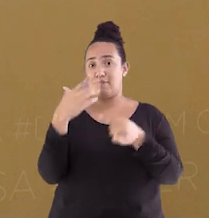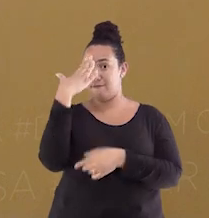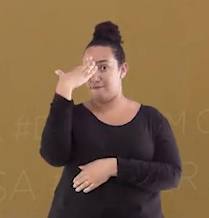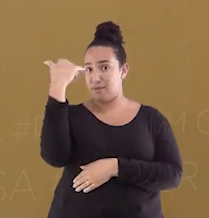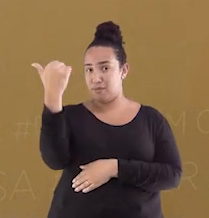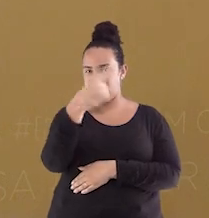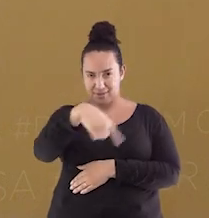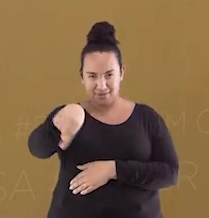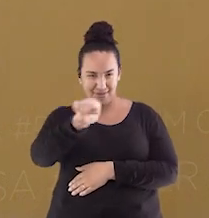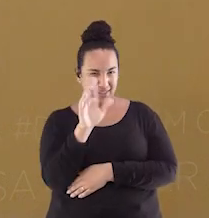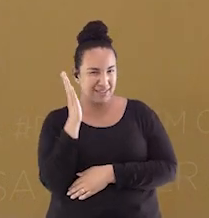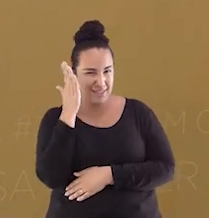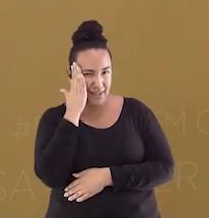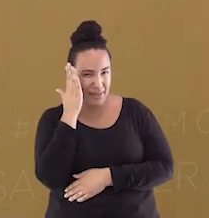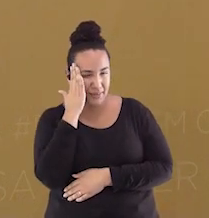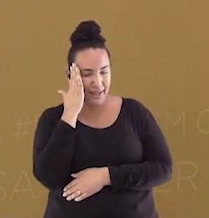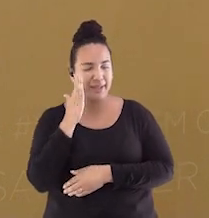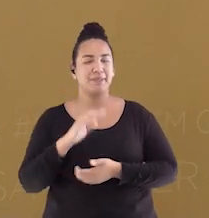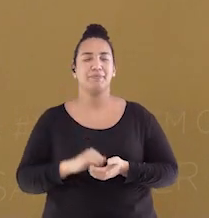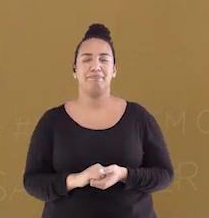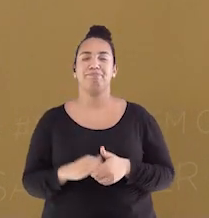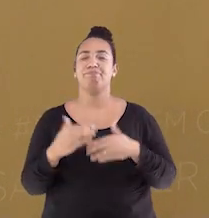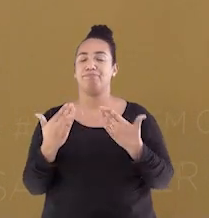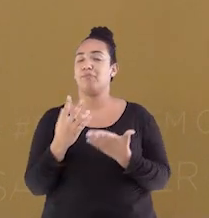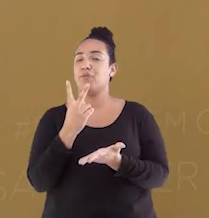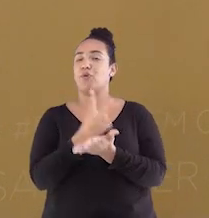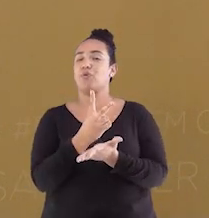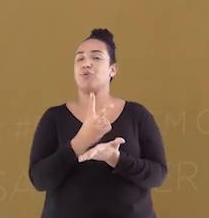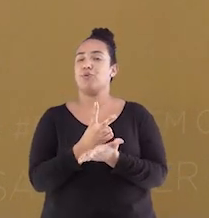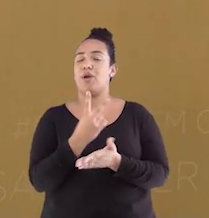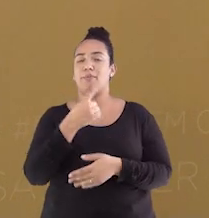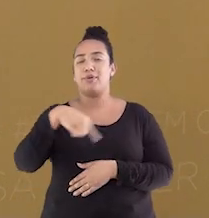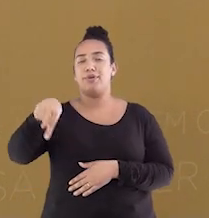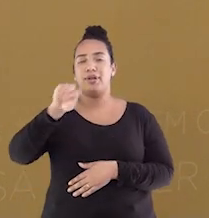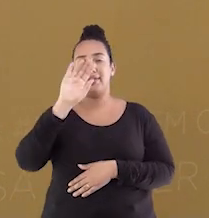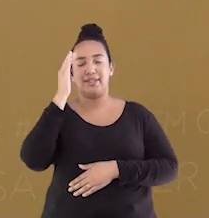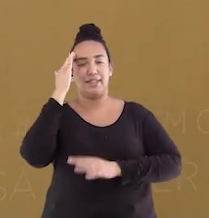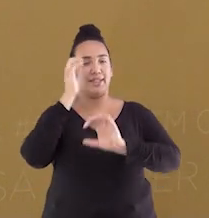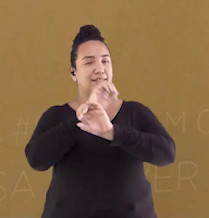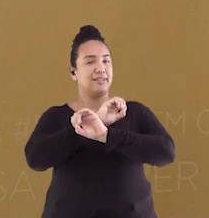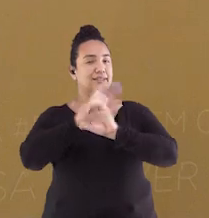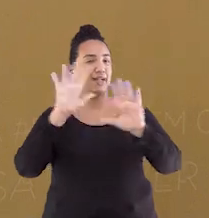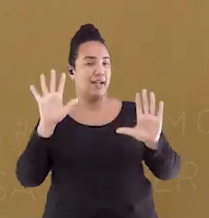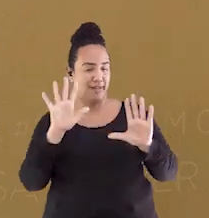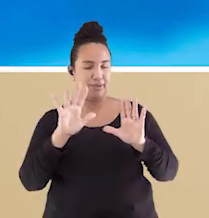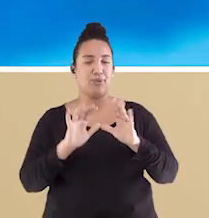disso? Mas vamos seguindo para entender mais como funciona uma composição.